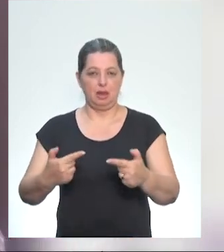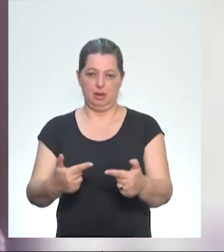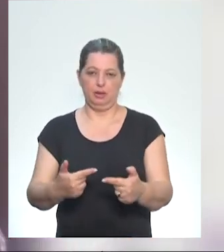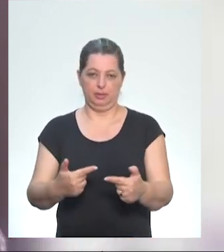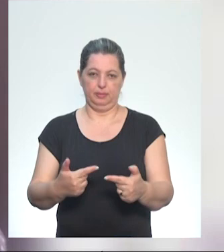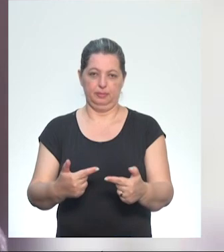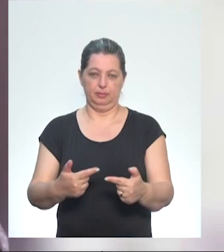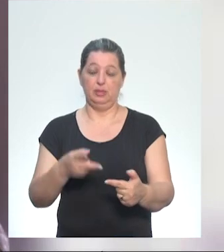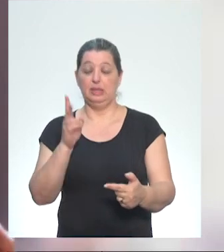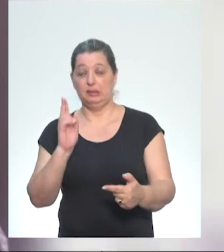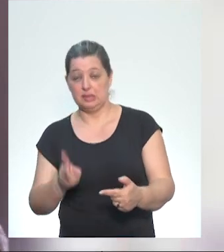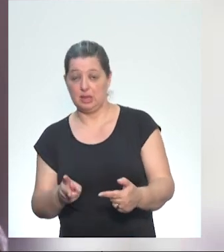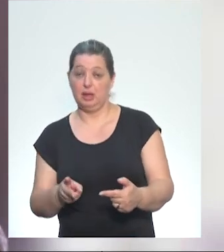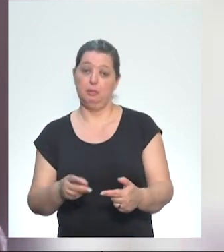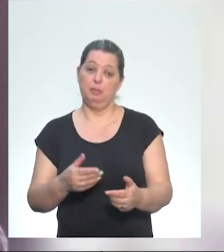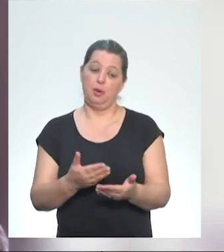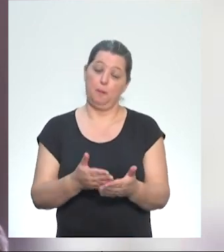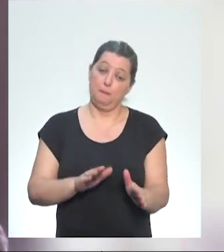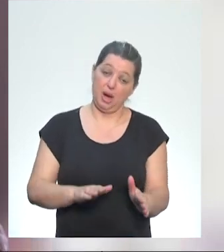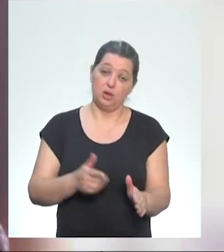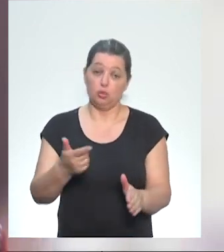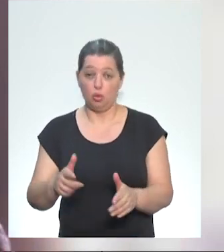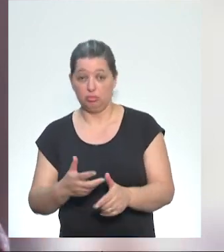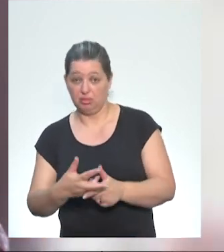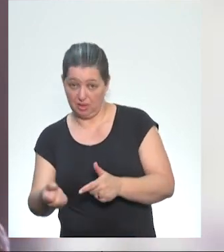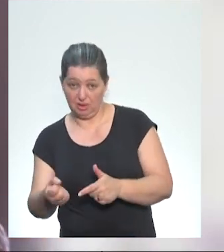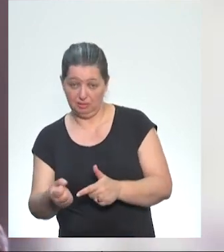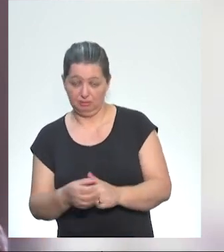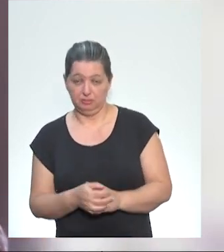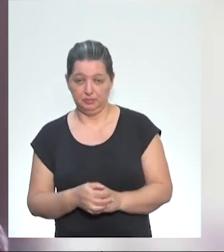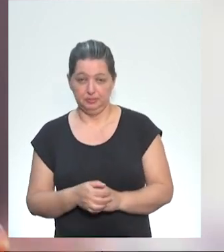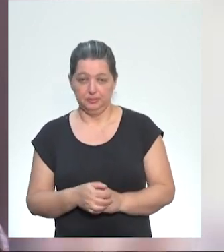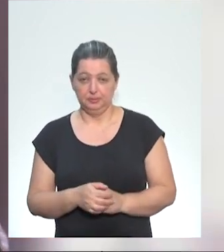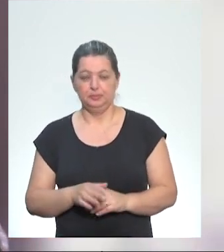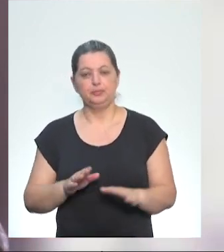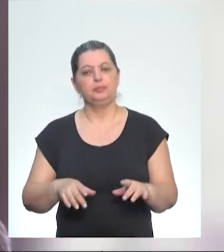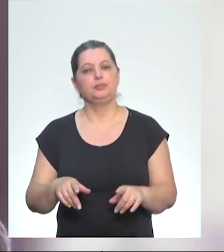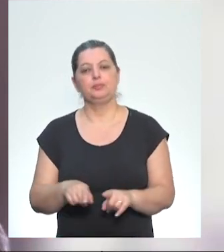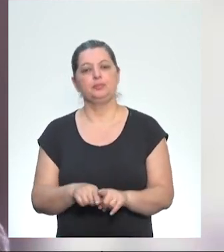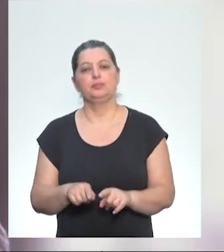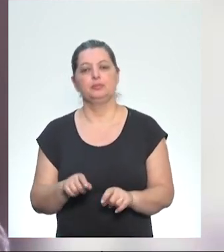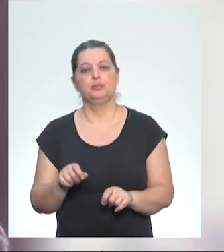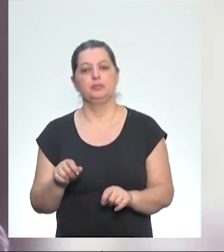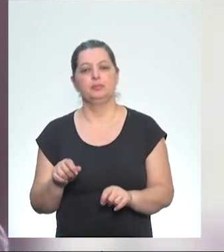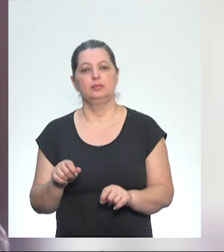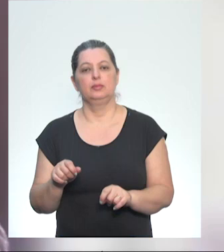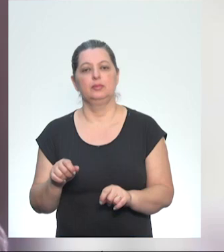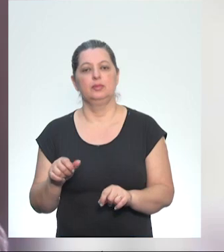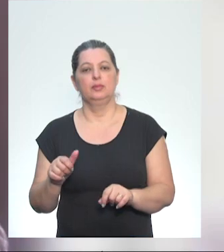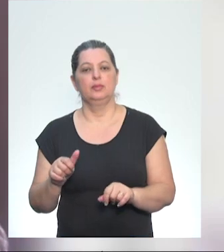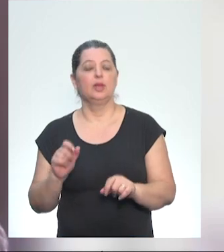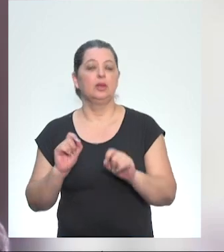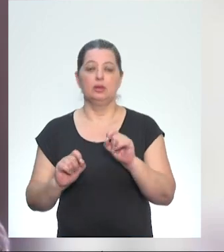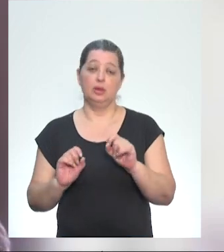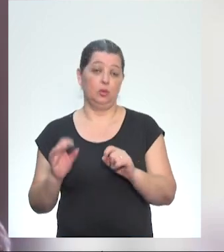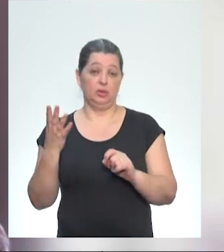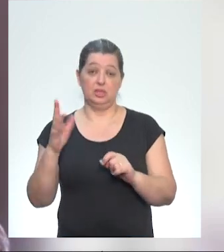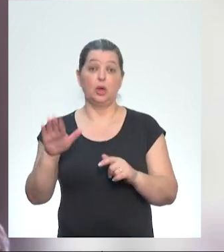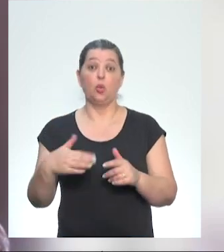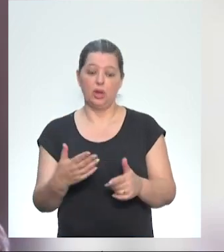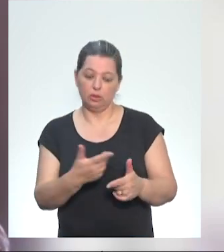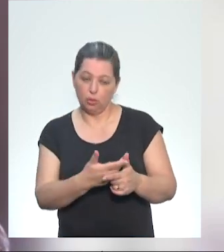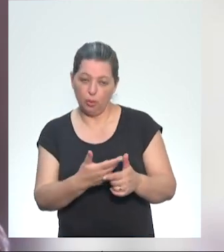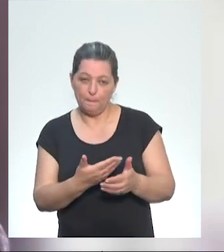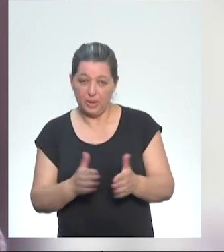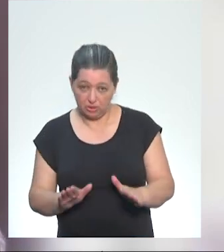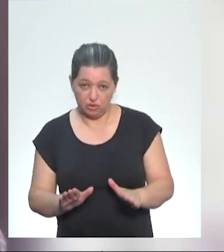e alguém ganha. E aí esses perdedores, eles acabavam sendo, se tornando aí escravos. Mas o que acontecia? Tinha muito